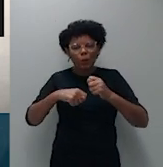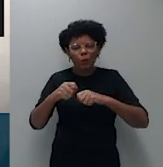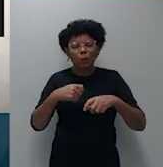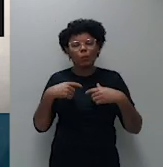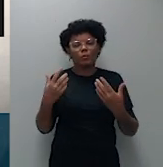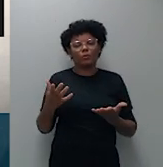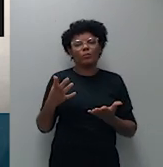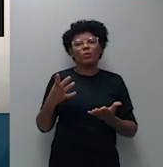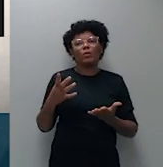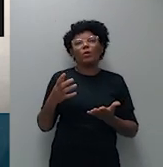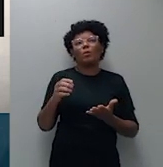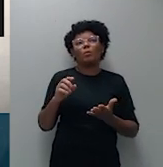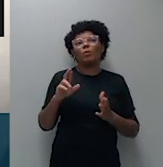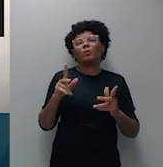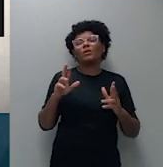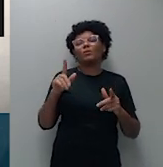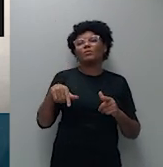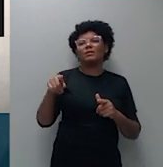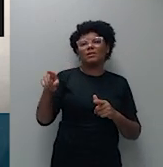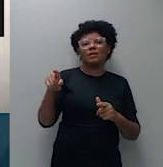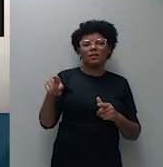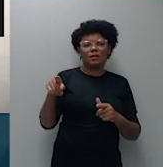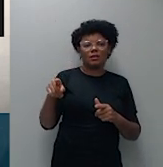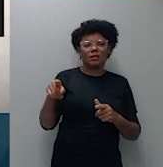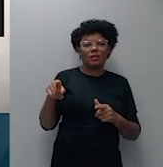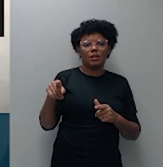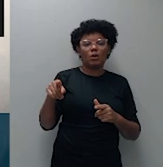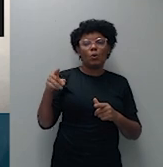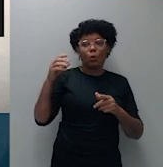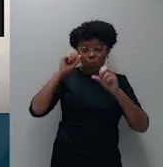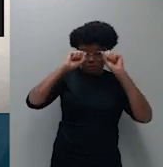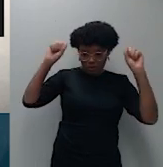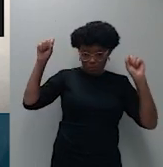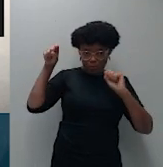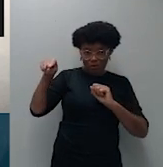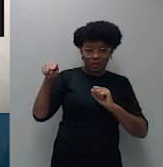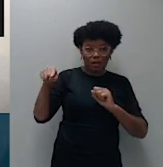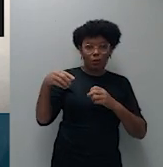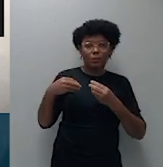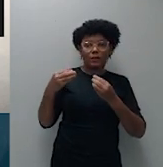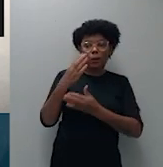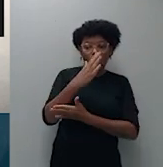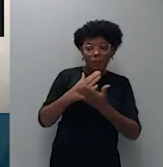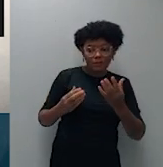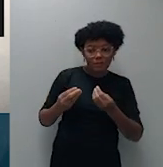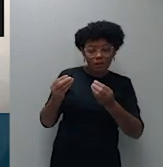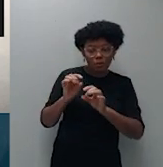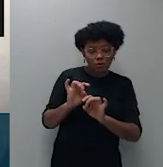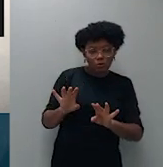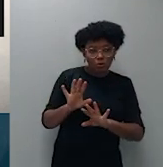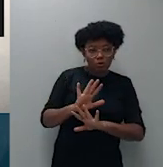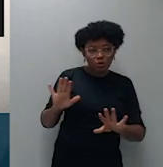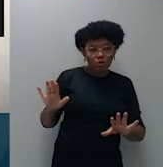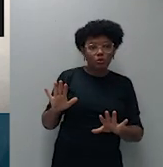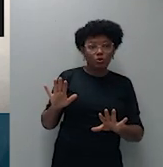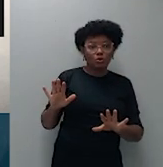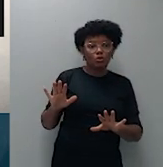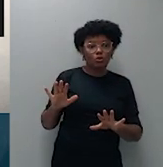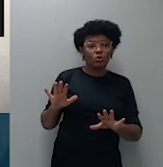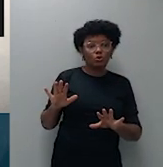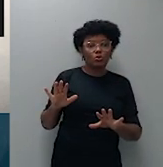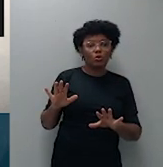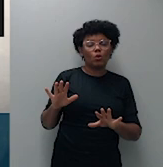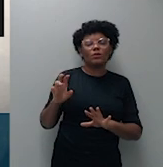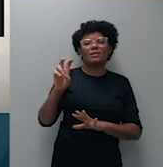por não ser o caso de fixação equitativa e o tribunal de origem deu parcial provimento ao recurso apenas para majorar os